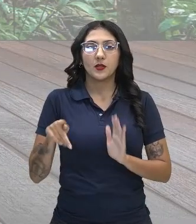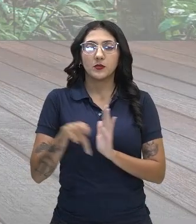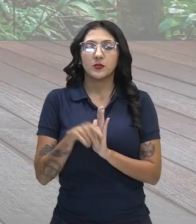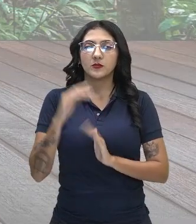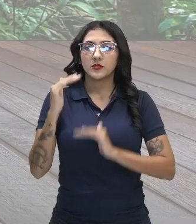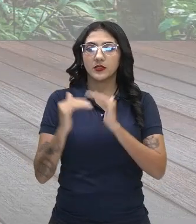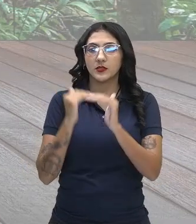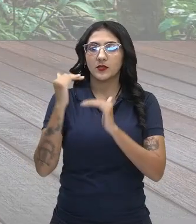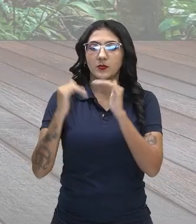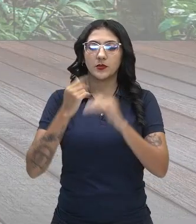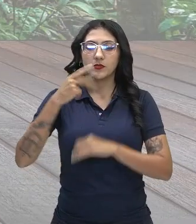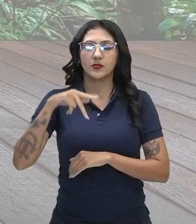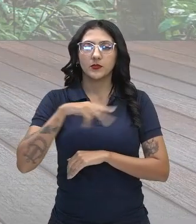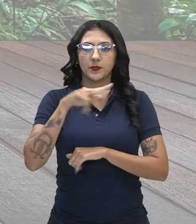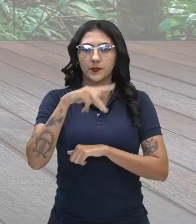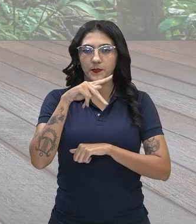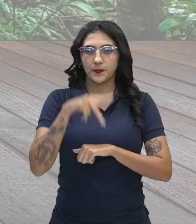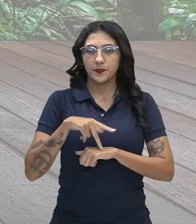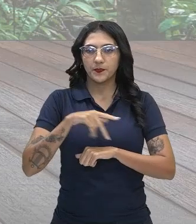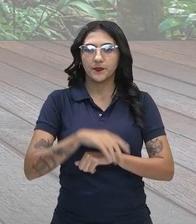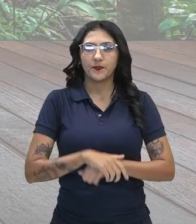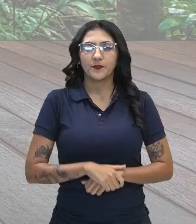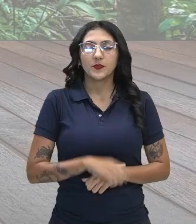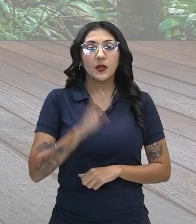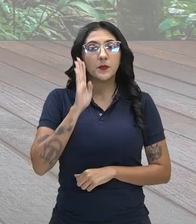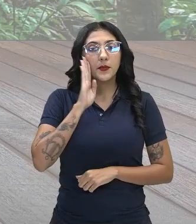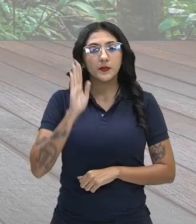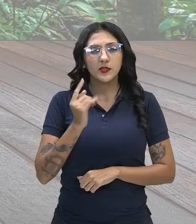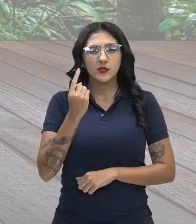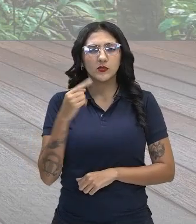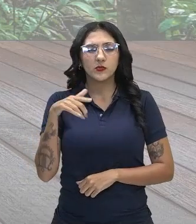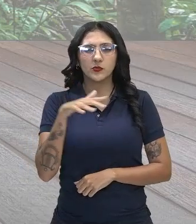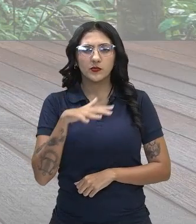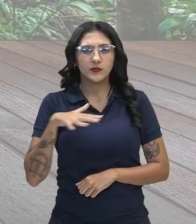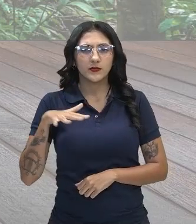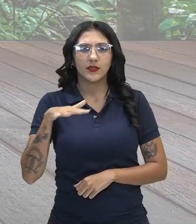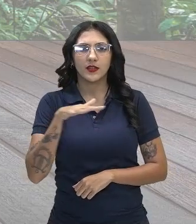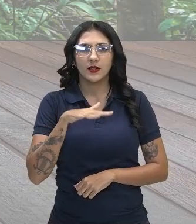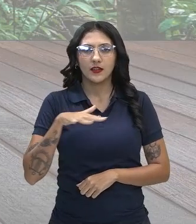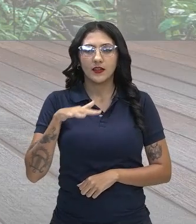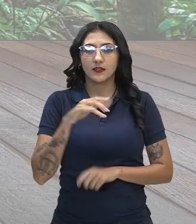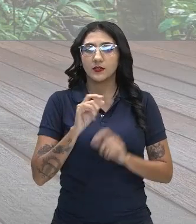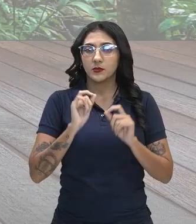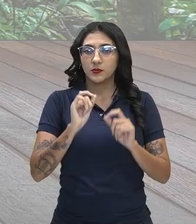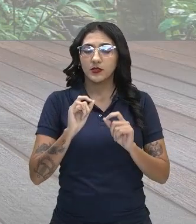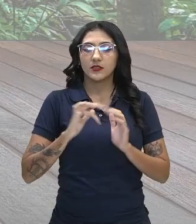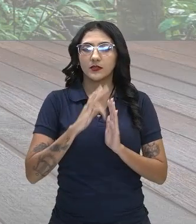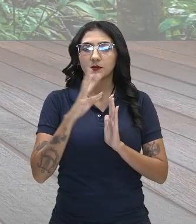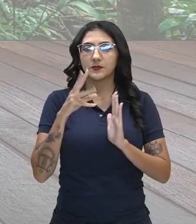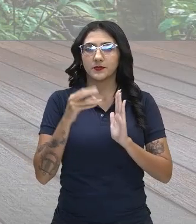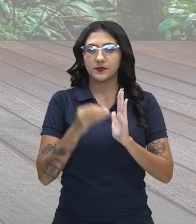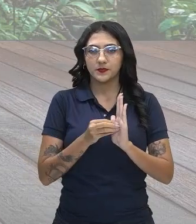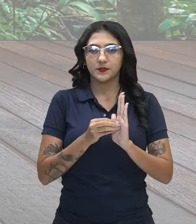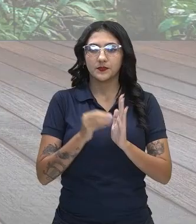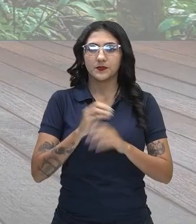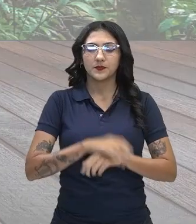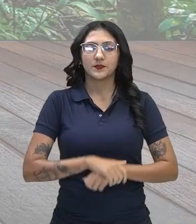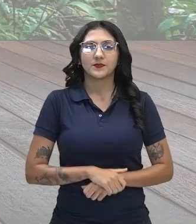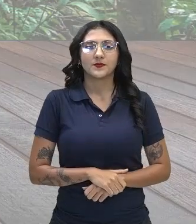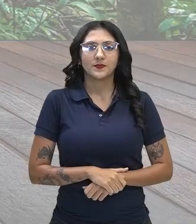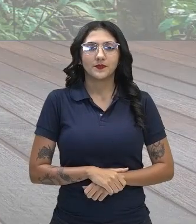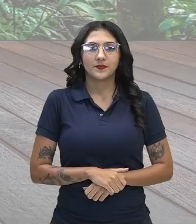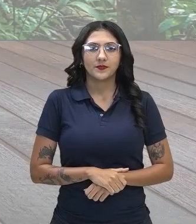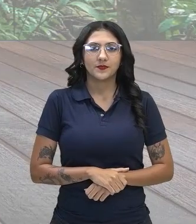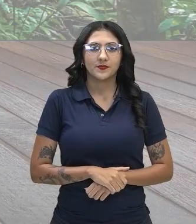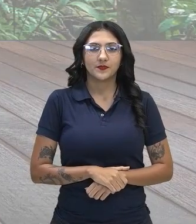do nosso país, principalmente de uma região, que vai ser a região amazônica, gente.